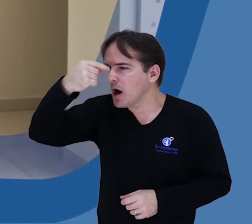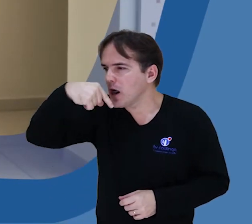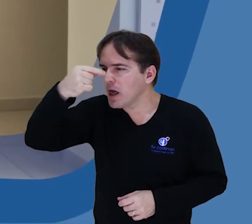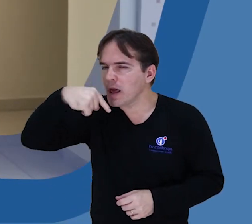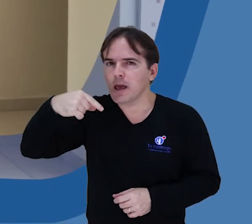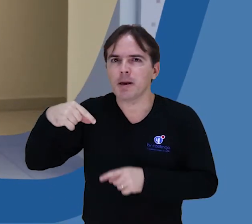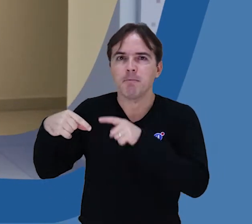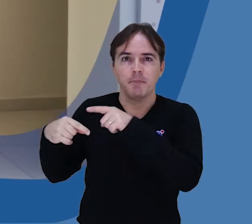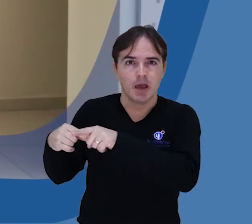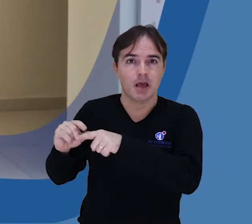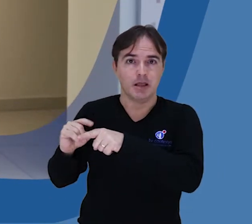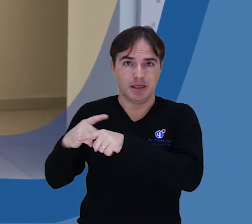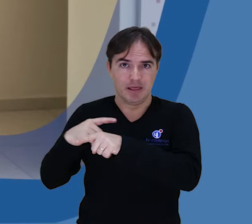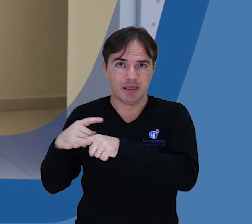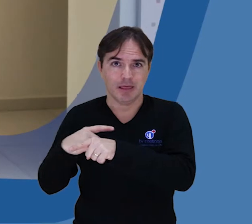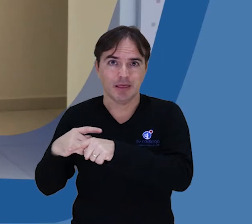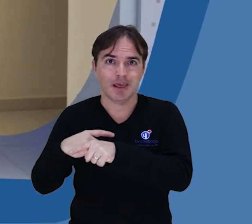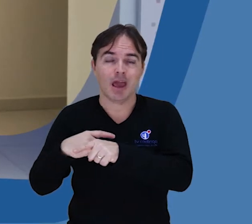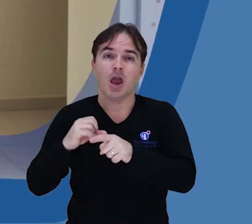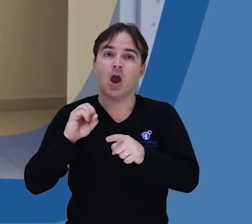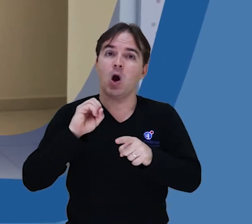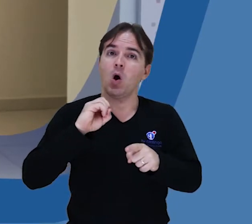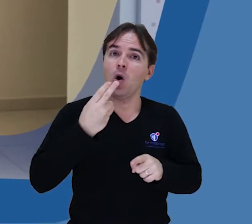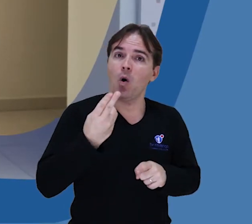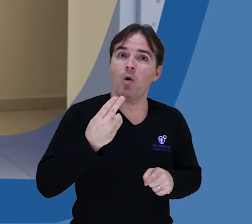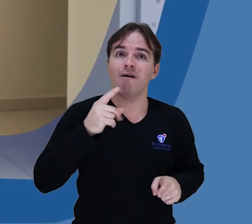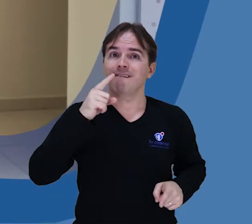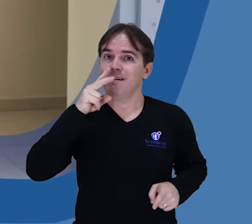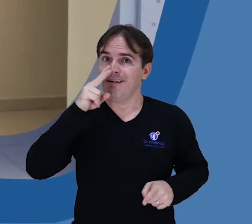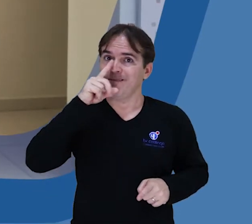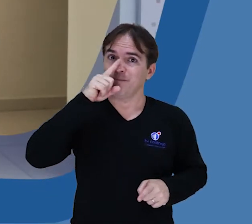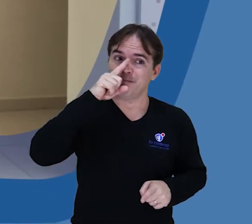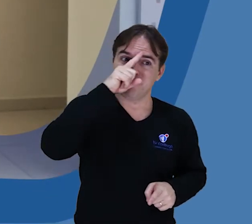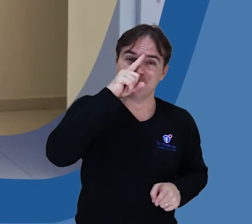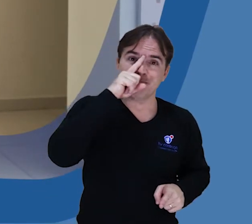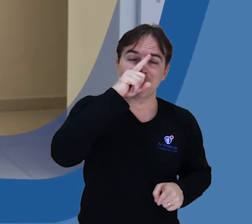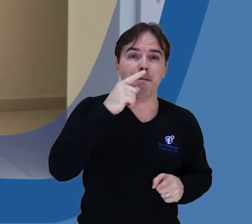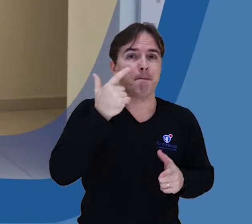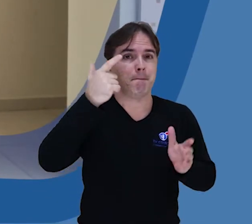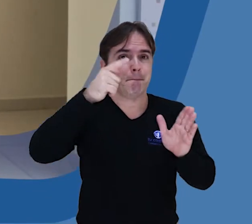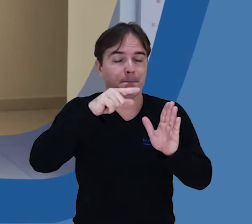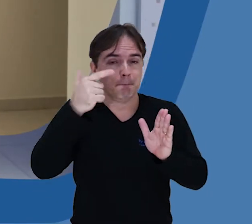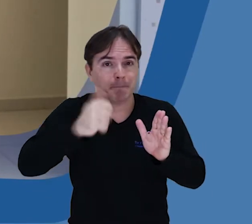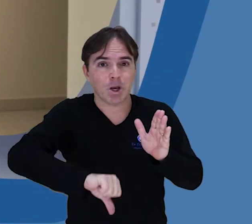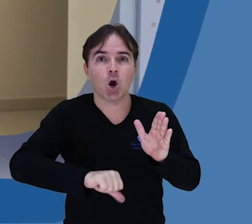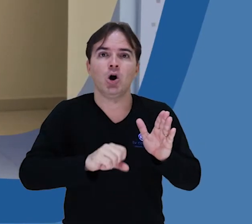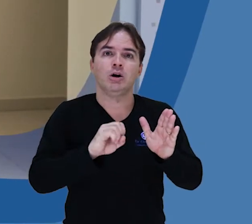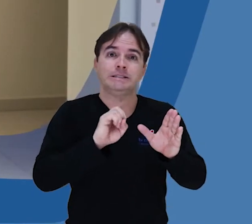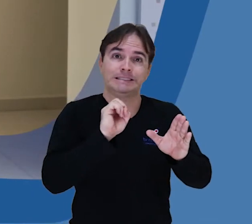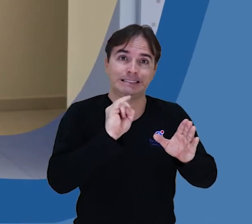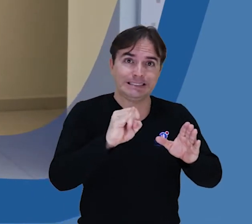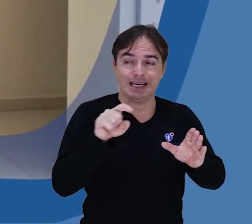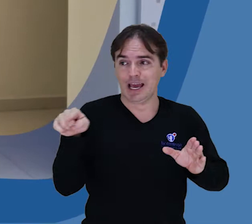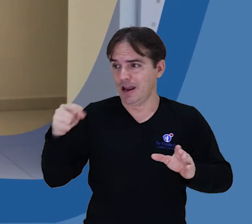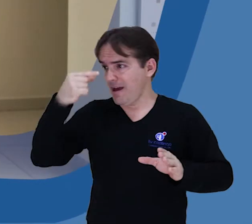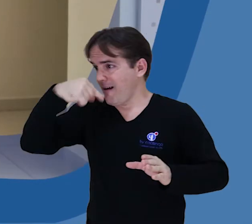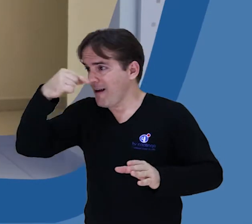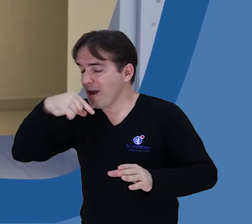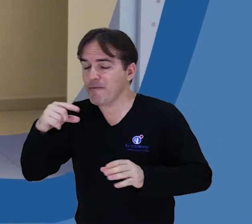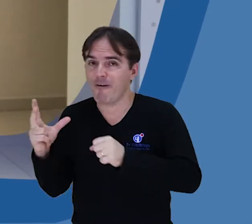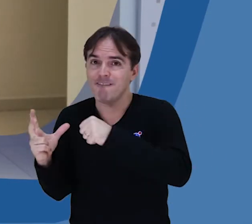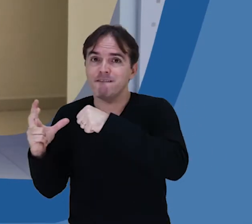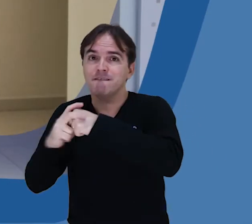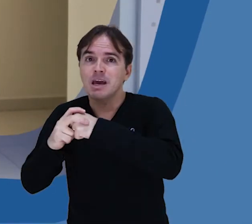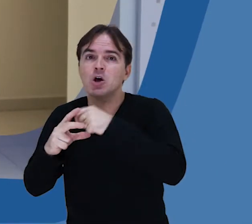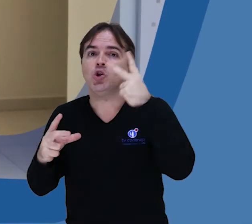ou a sua forma mais grave, né, foi provocada ou é provocada pelo COVID-19 ou não. Bom, mas quais